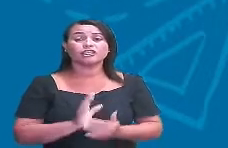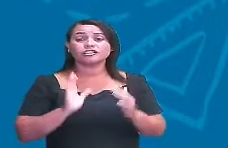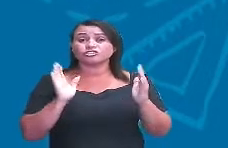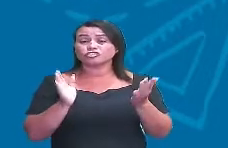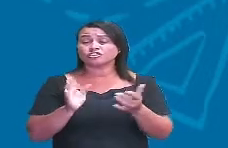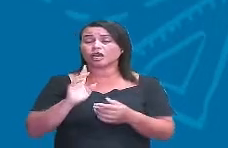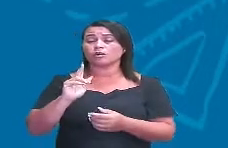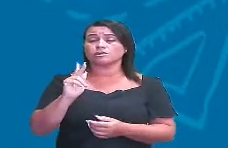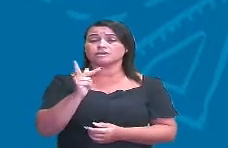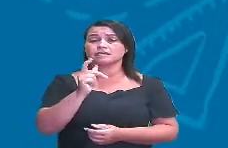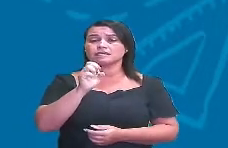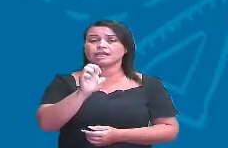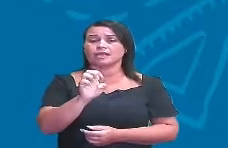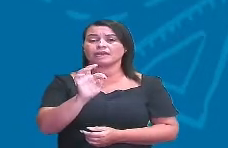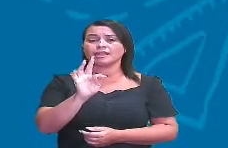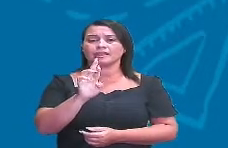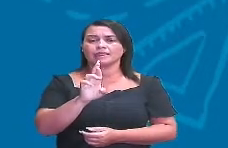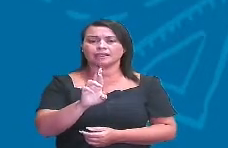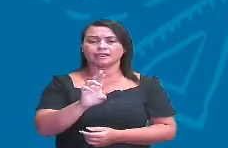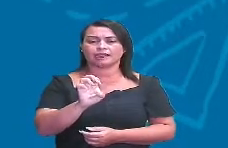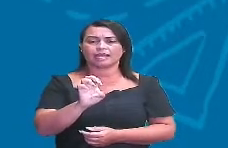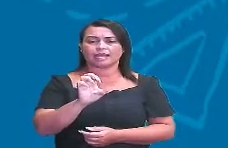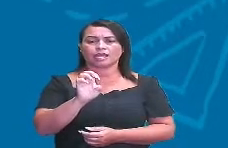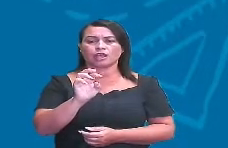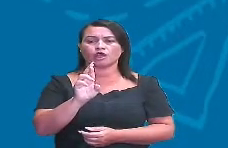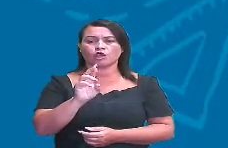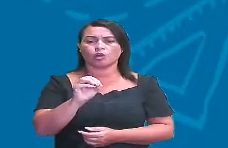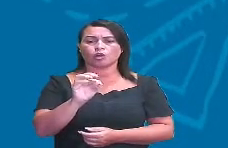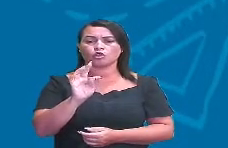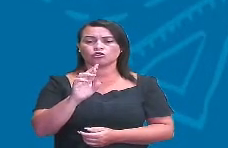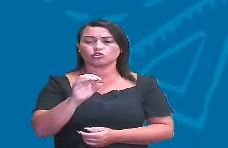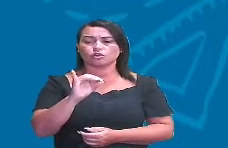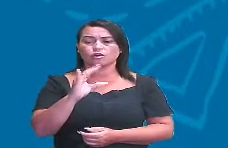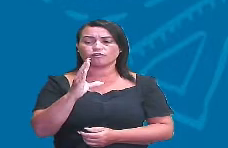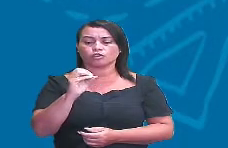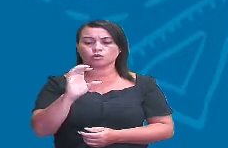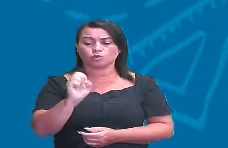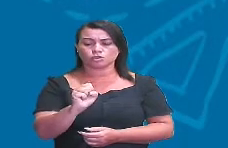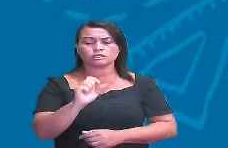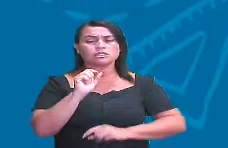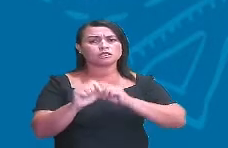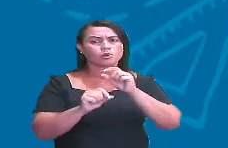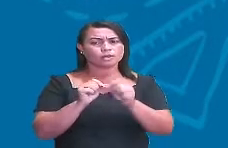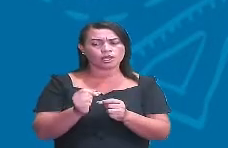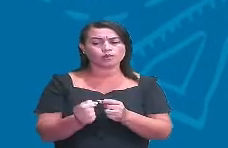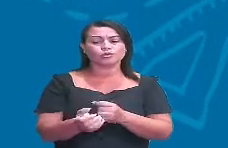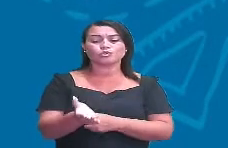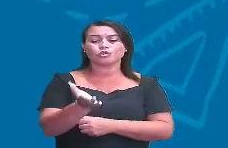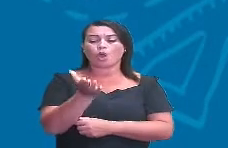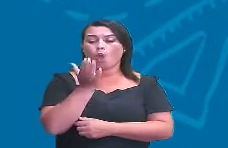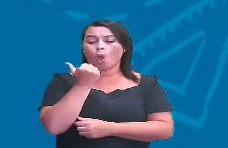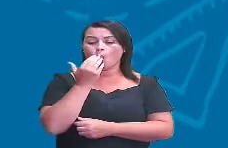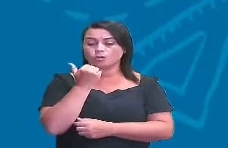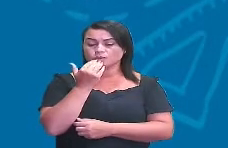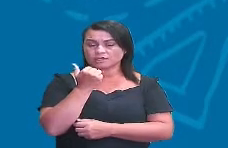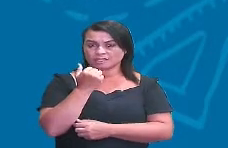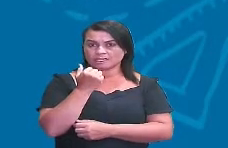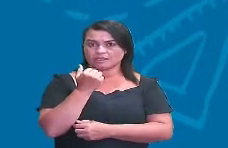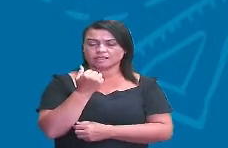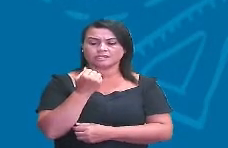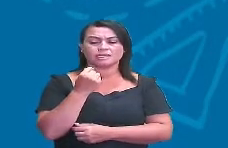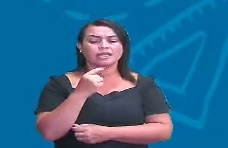Já os heterotróficos são os organismos consumidores, que dependem direta